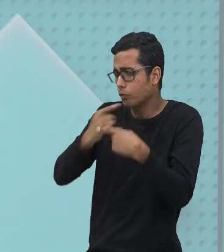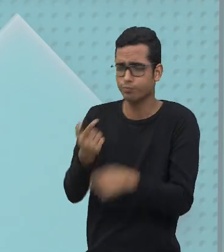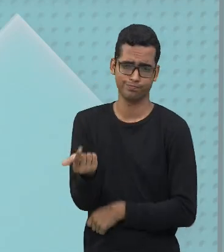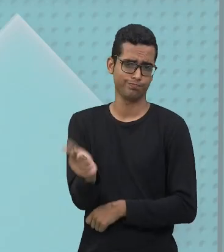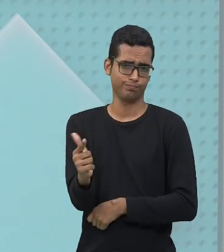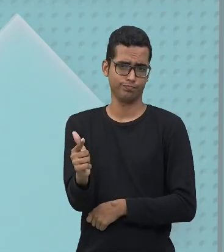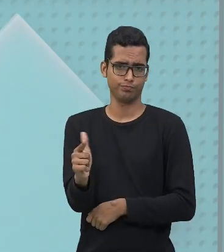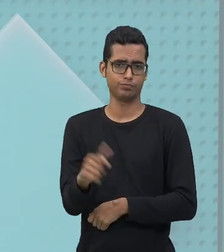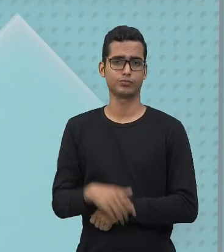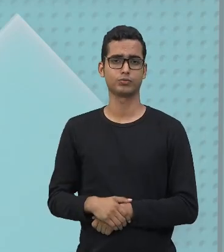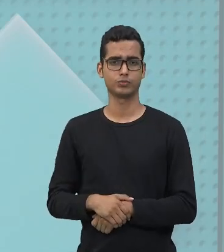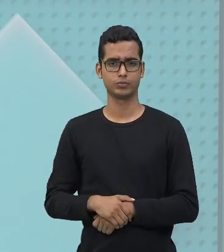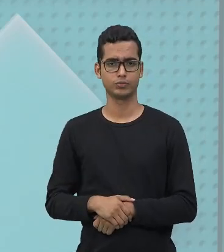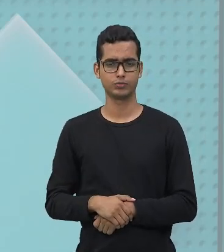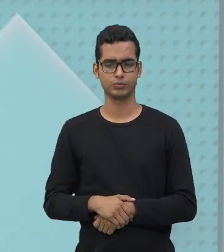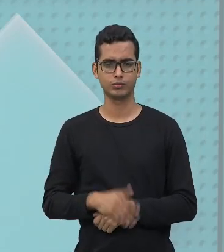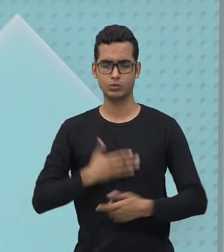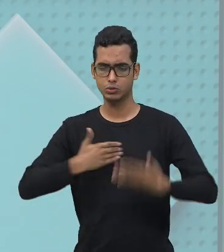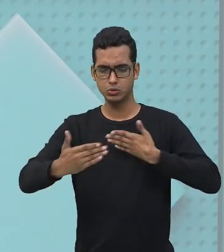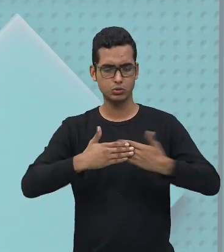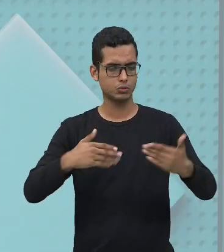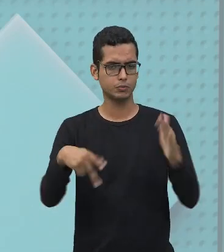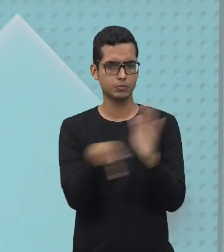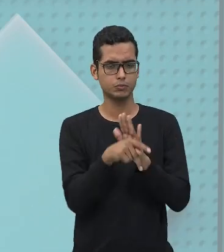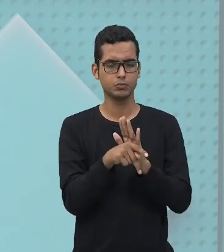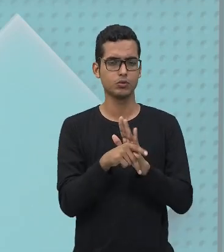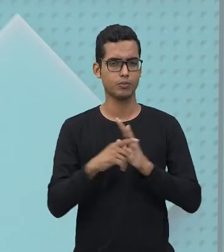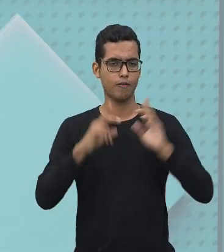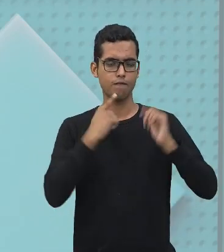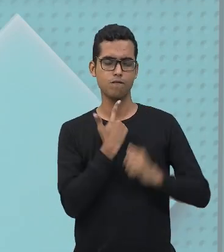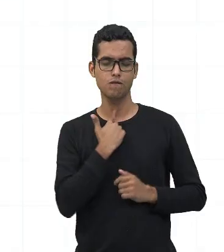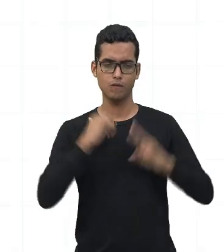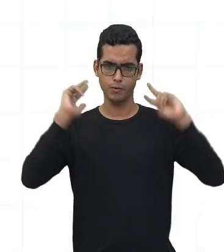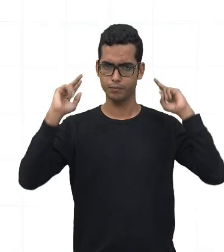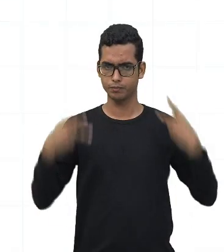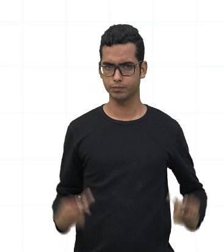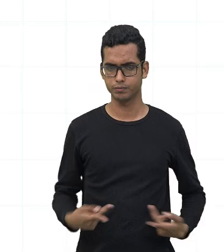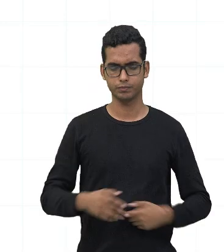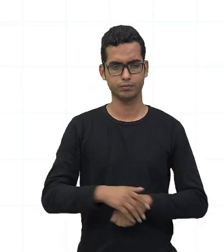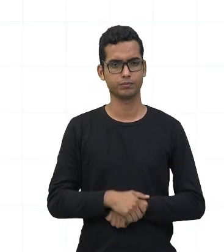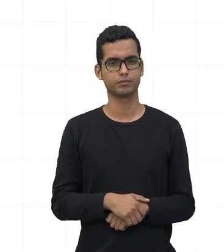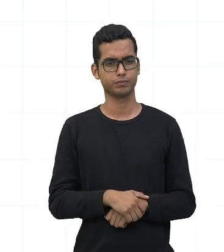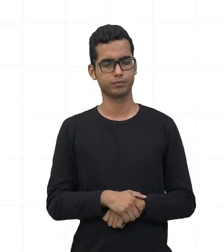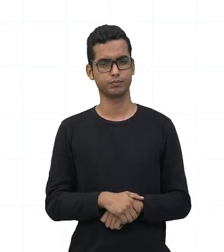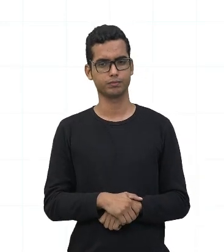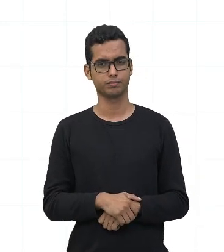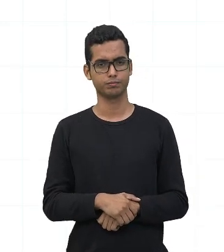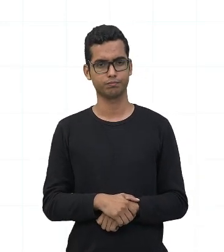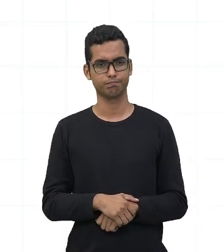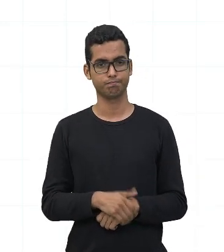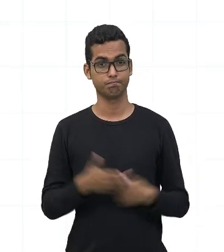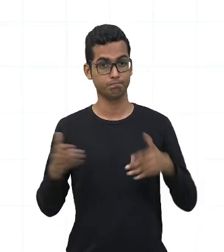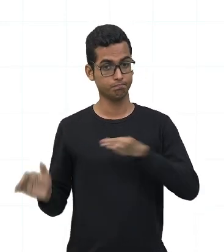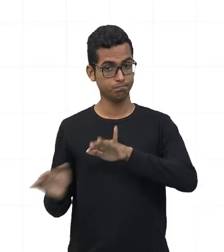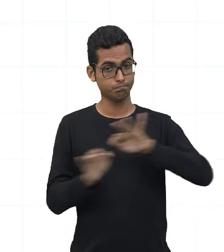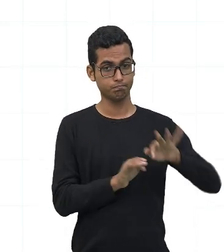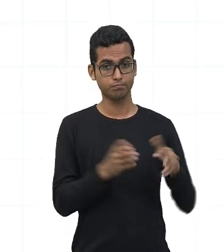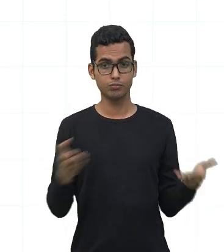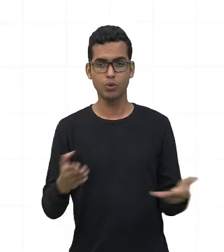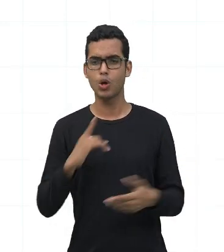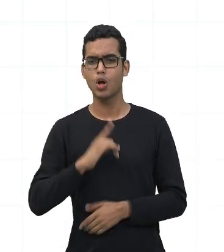vontade humana, certo? E vamos ver um pouco mais sobre a opinião. A